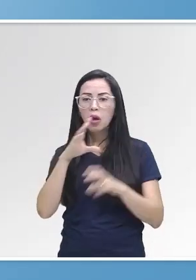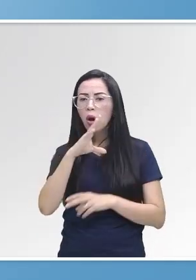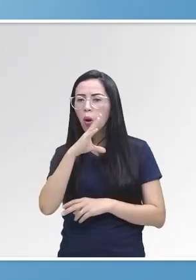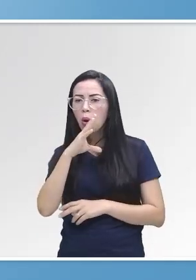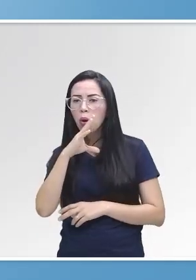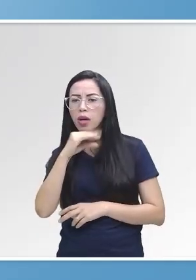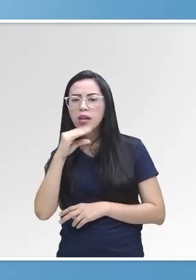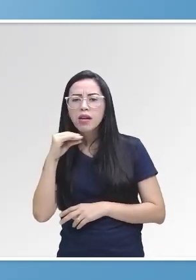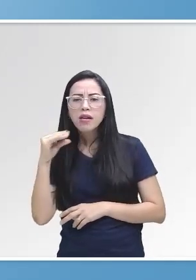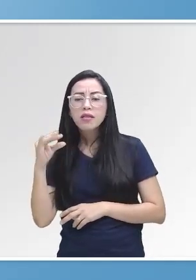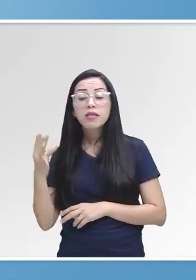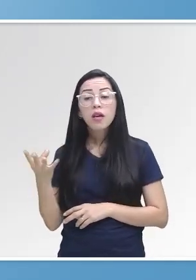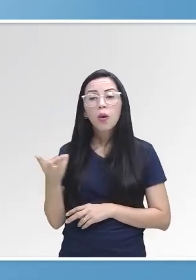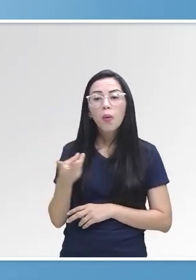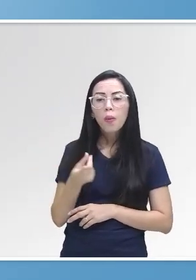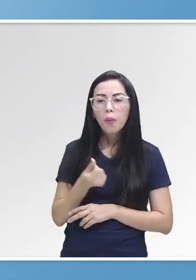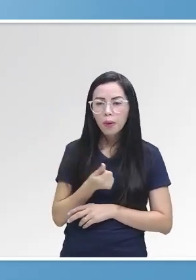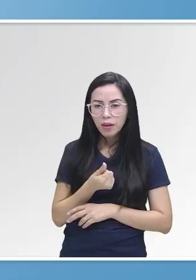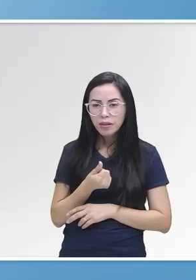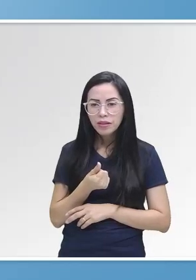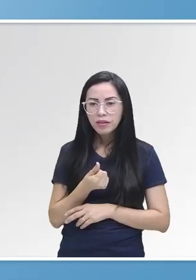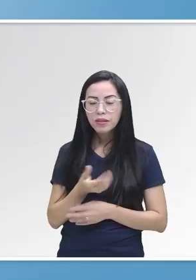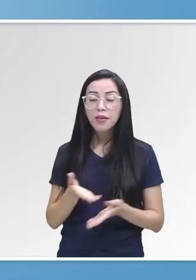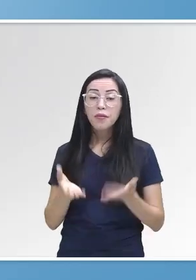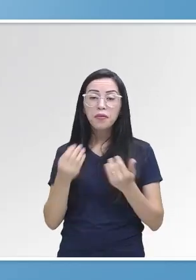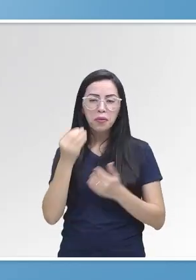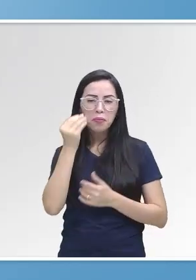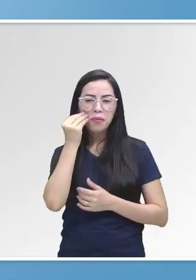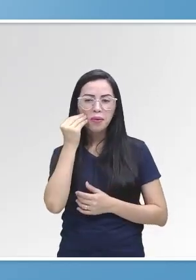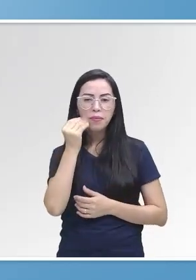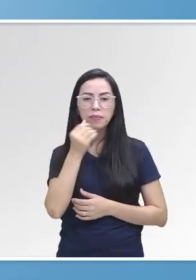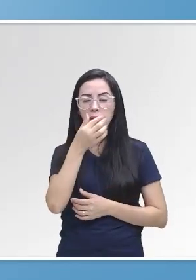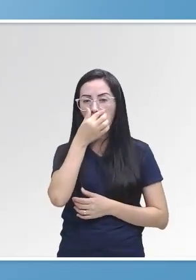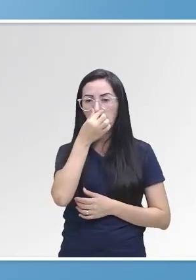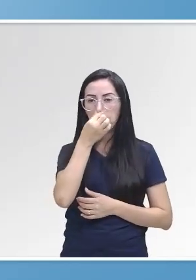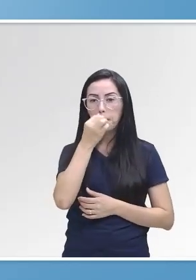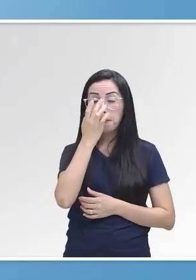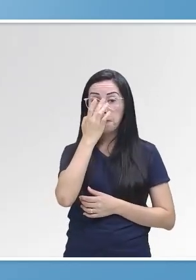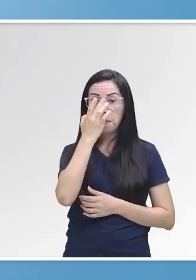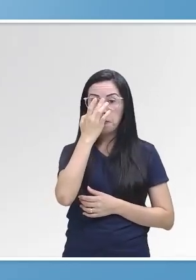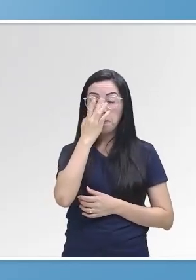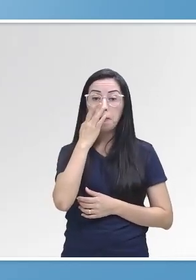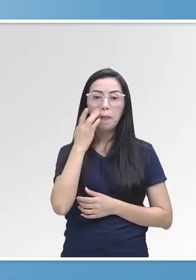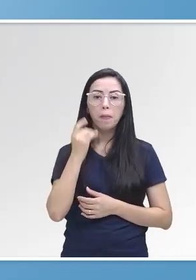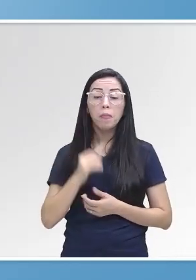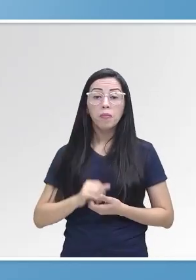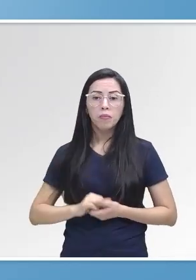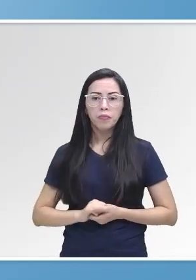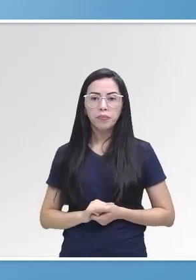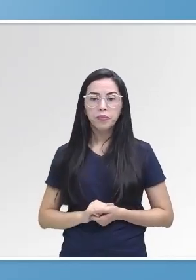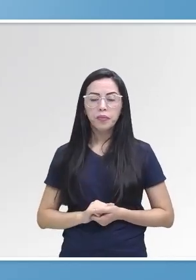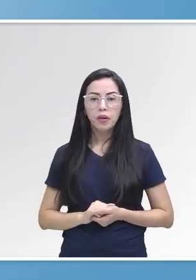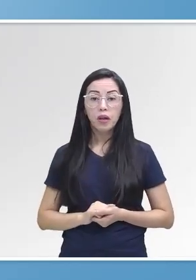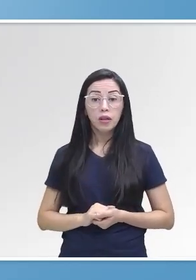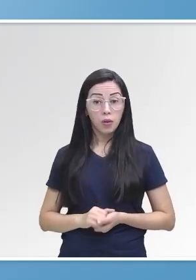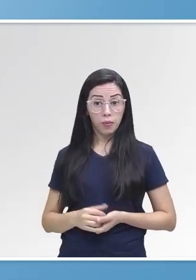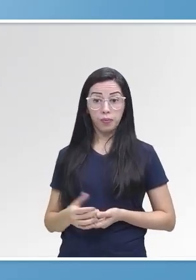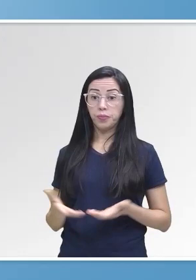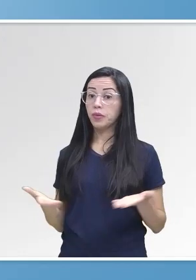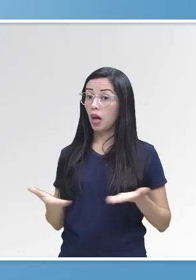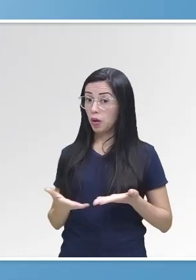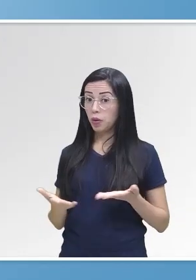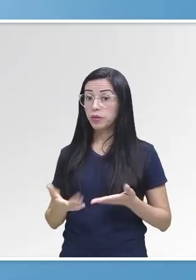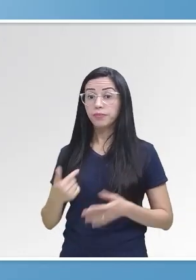gráficos não é verdade vamos realizar essa esse gráfico bora ver aqui ó não estou sozinho aqui